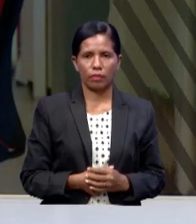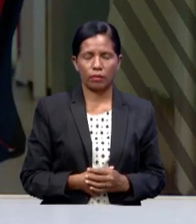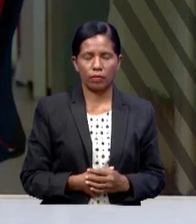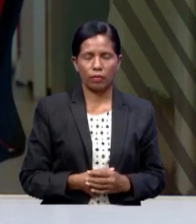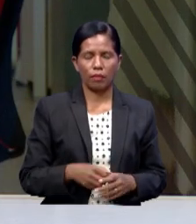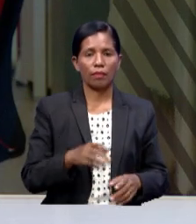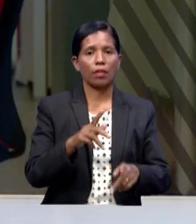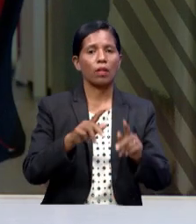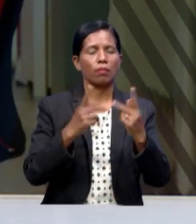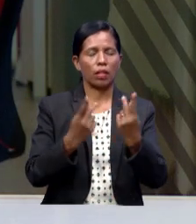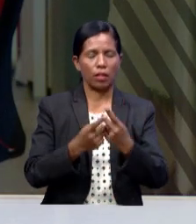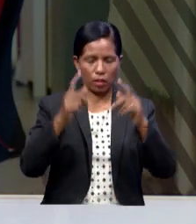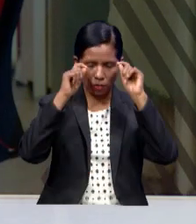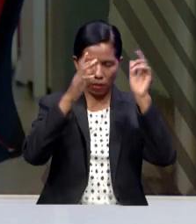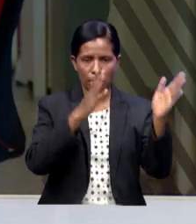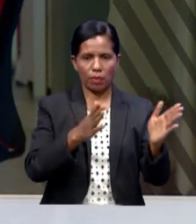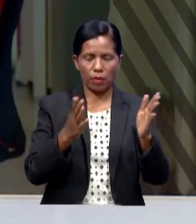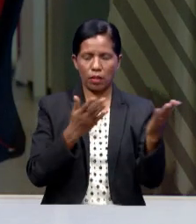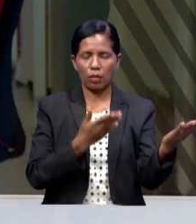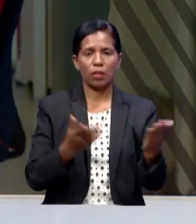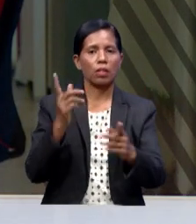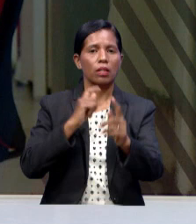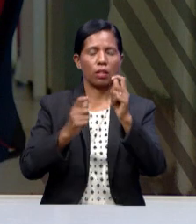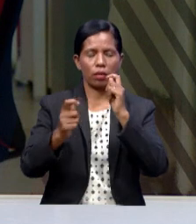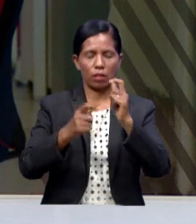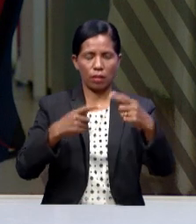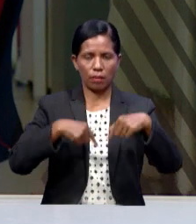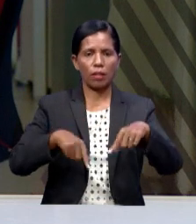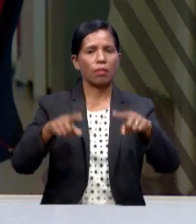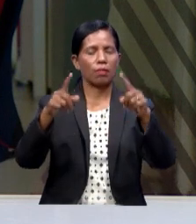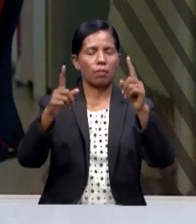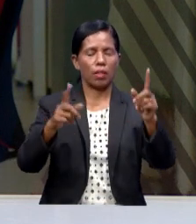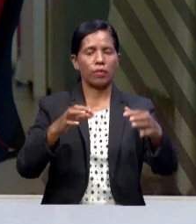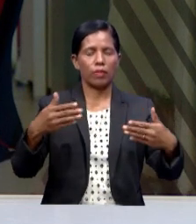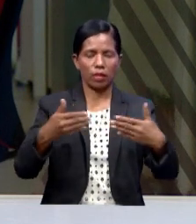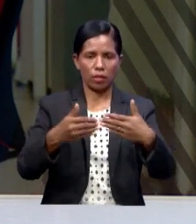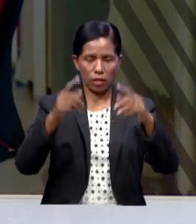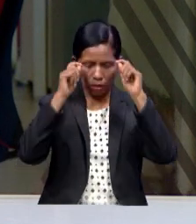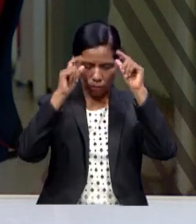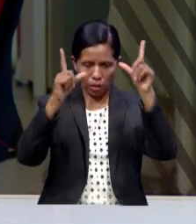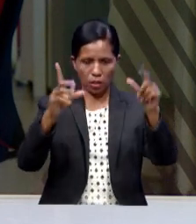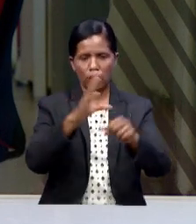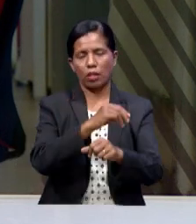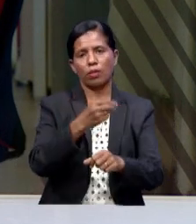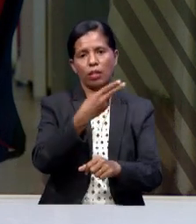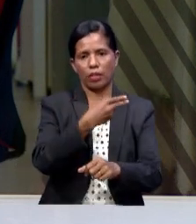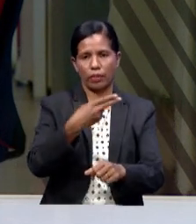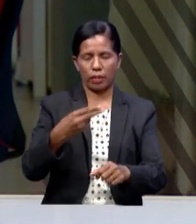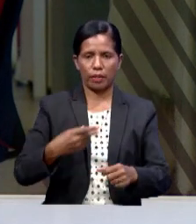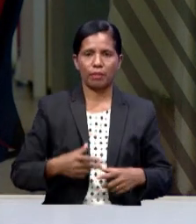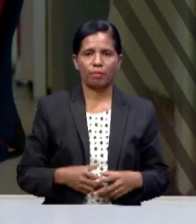Empresário Timor-Leste preparado lo de transporte ba mai fronteira entre Timor-Leste no Indonésia.